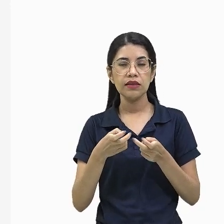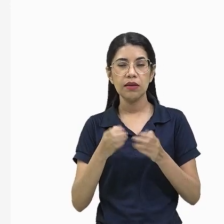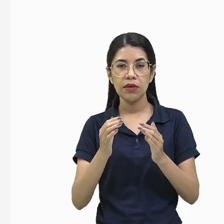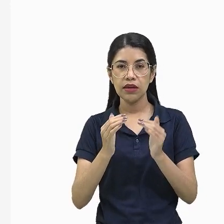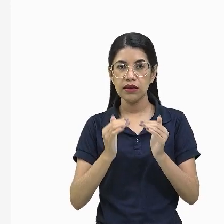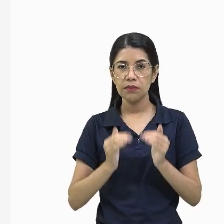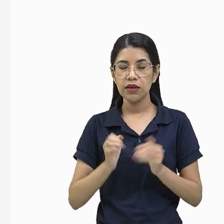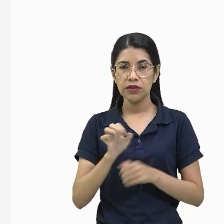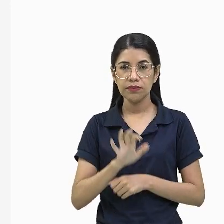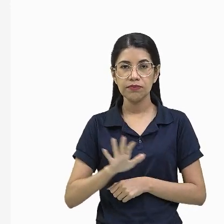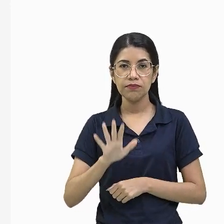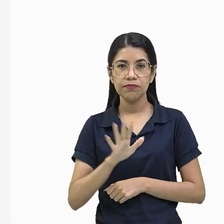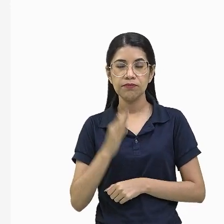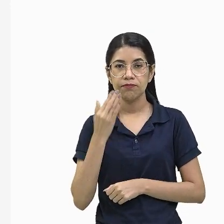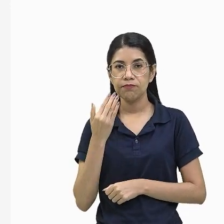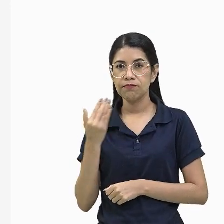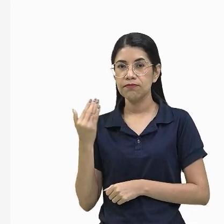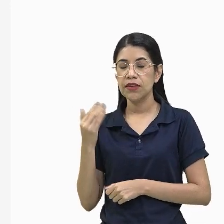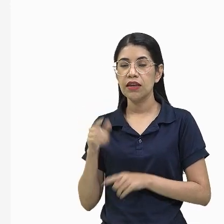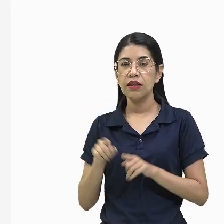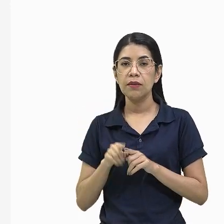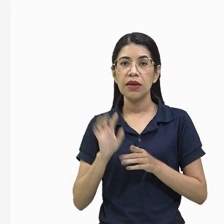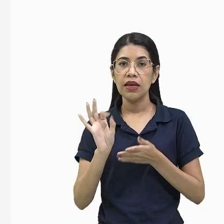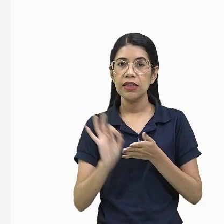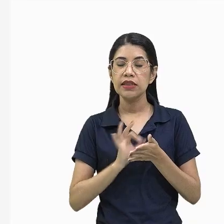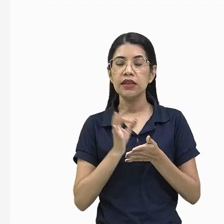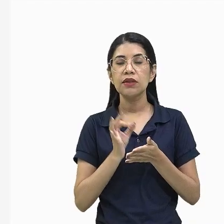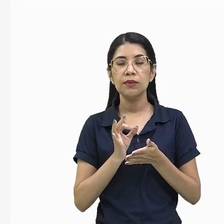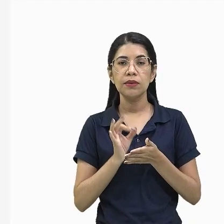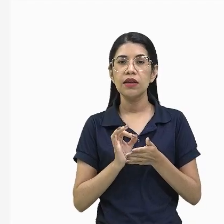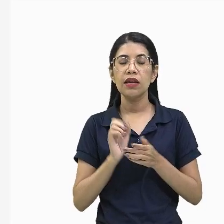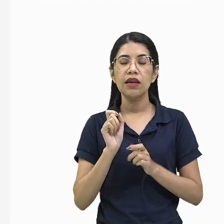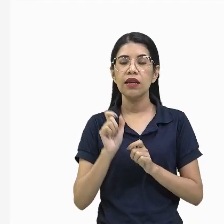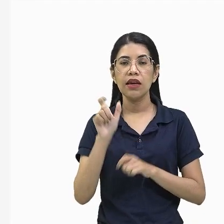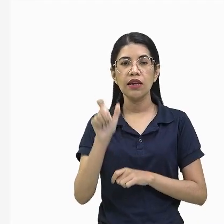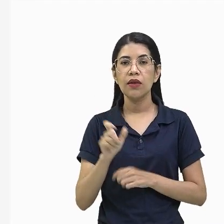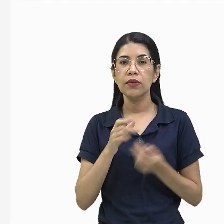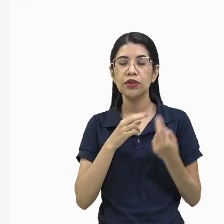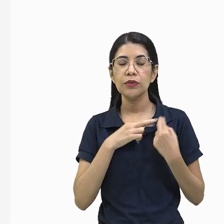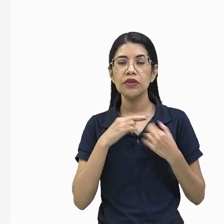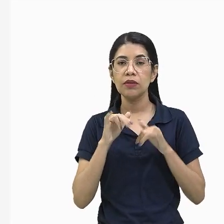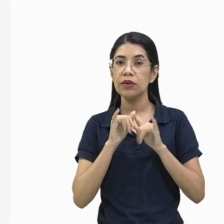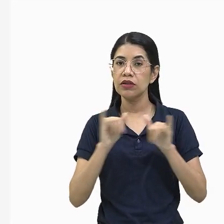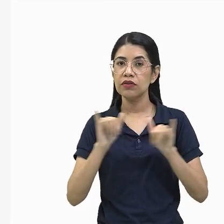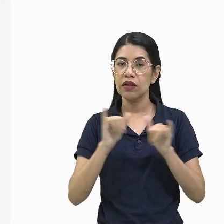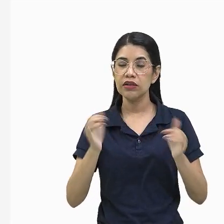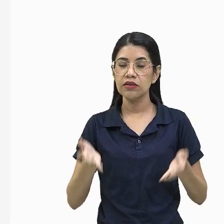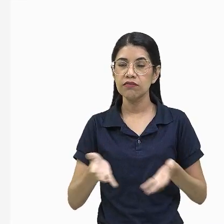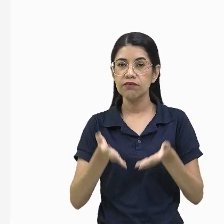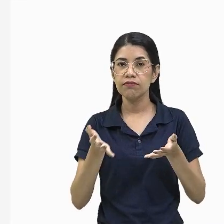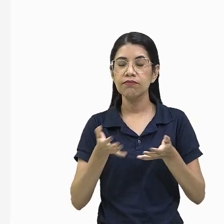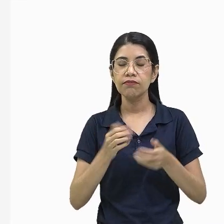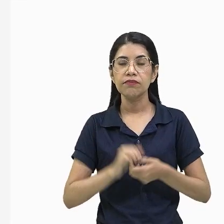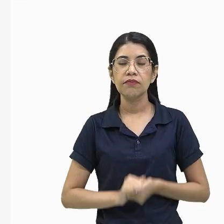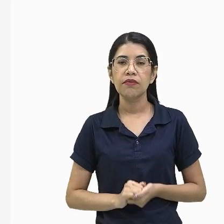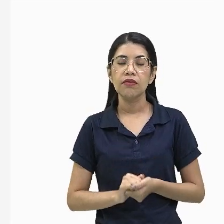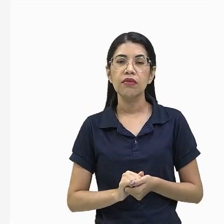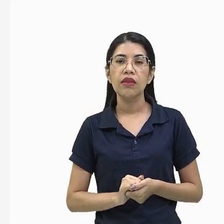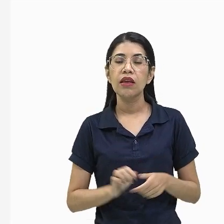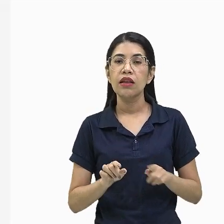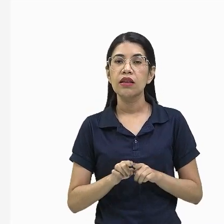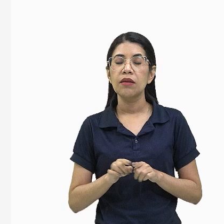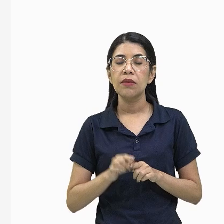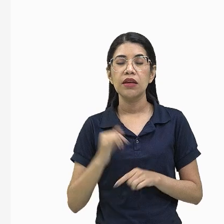parte inferior. Aqui nós temos a assinatura da campanha, quem promove essa campanha, ok? Outro ponto importante